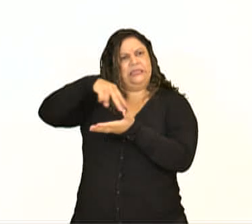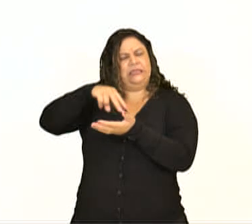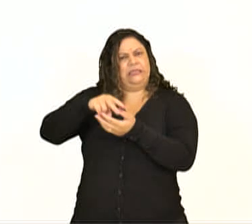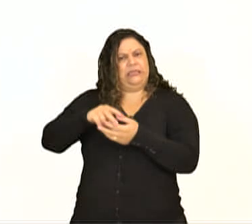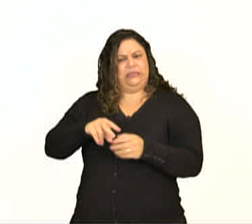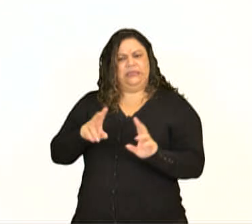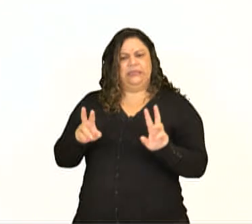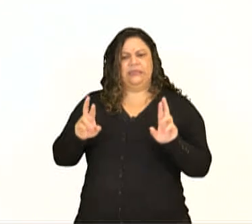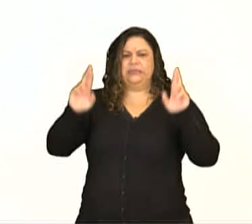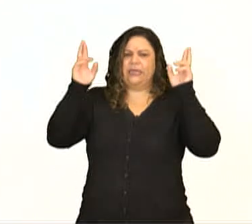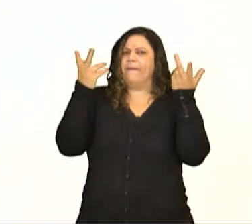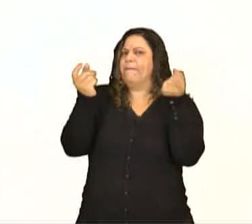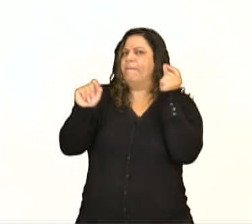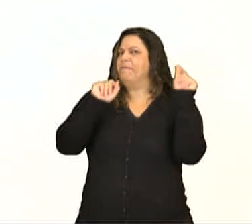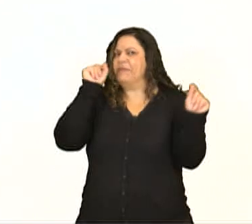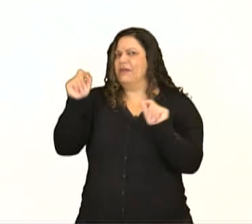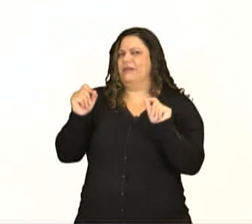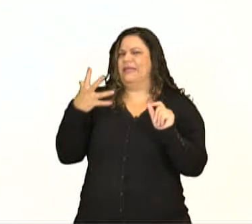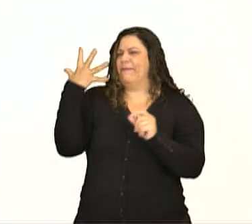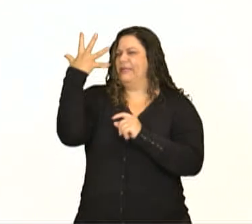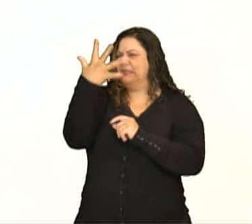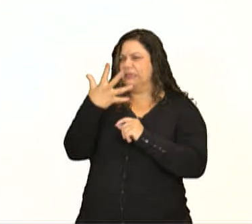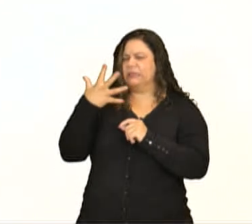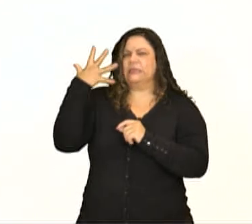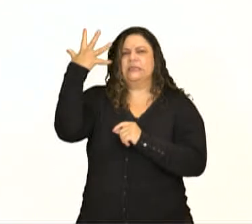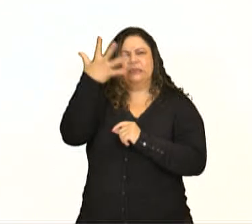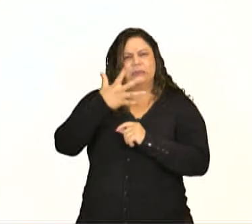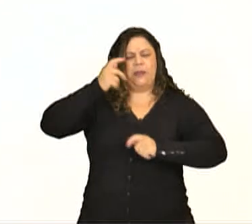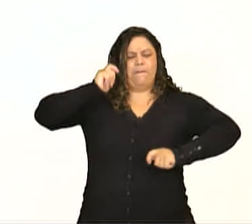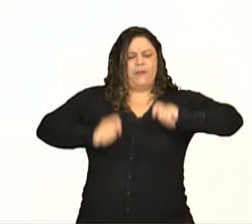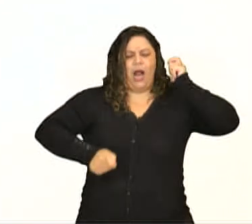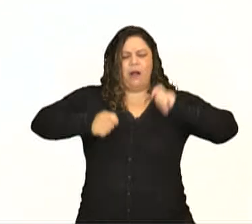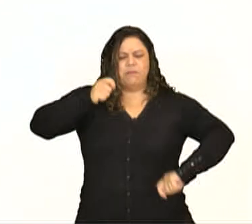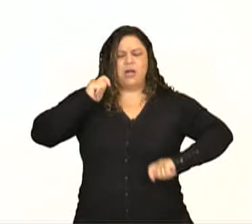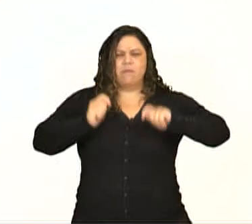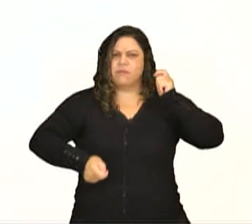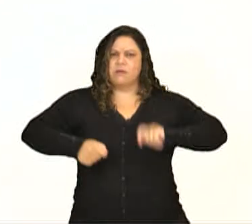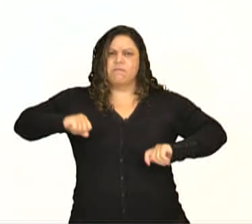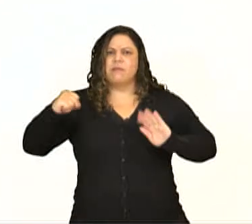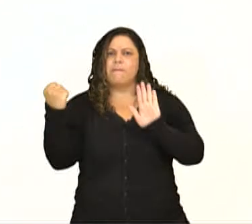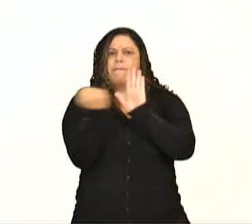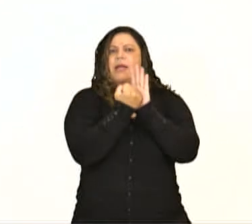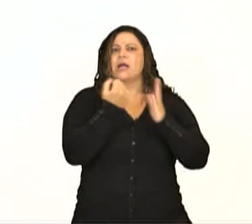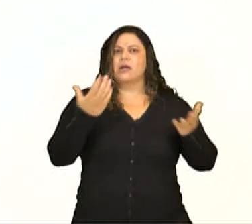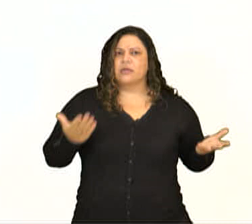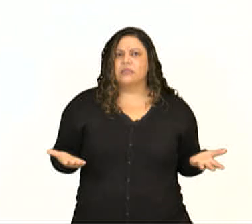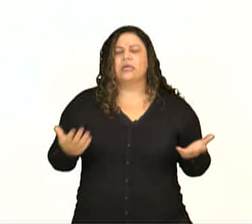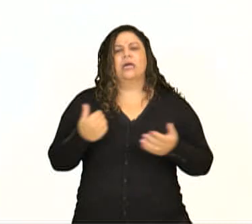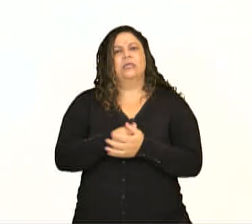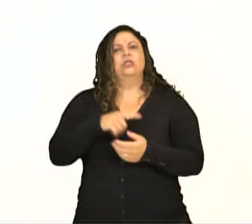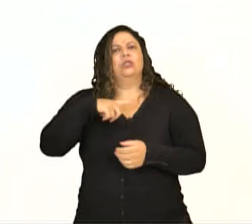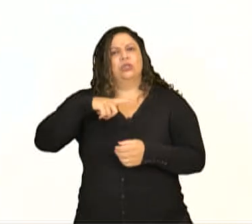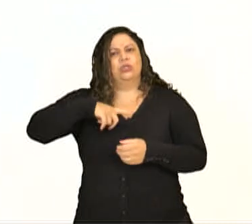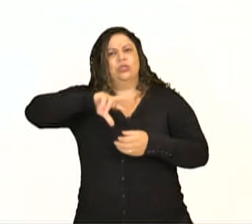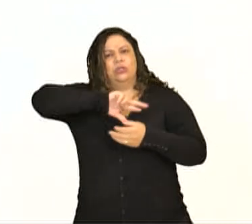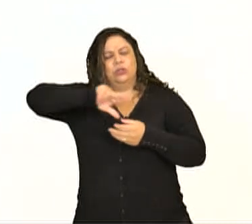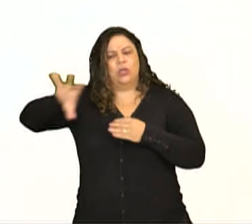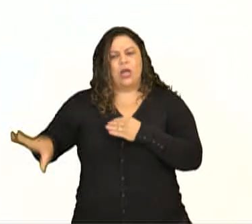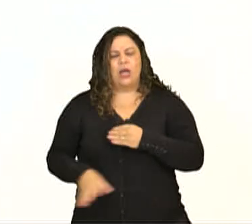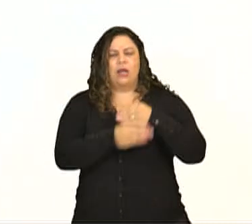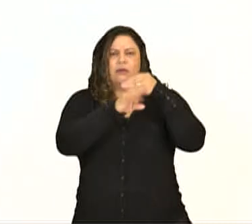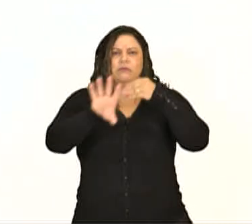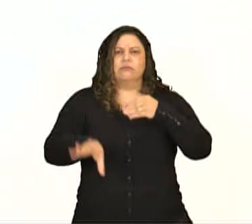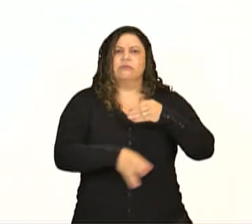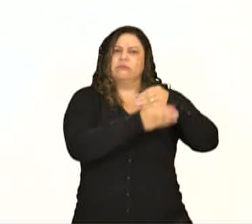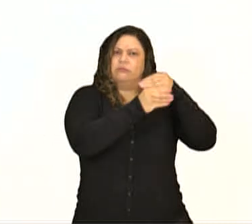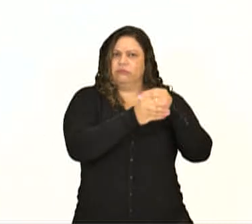fortemente sensual. Então, ela tinha uma batida forte, uma batida marcante, ela tinha toda aquela questão de incorporar